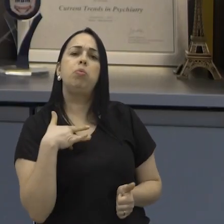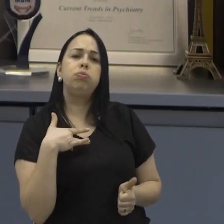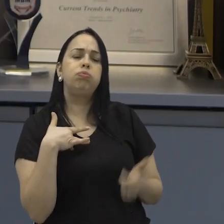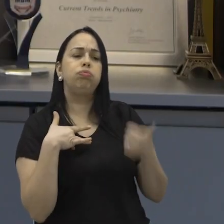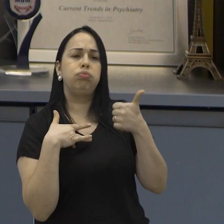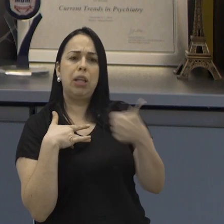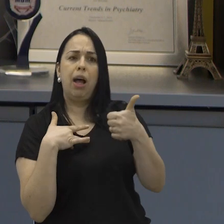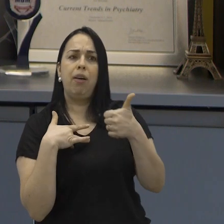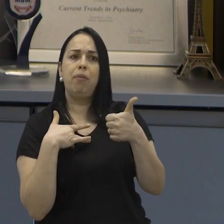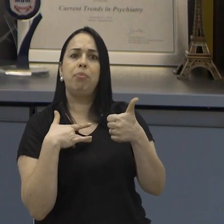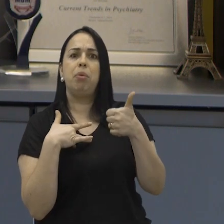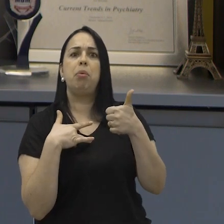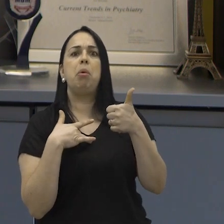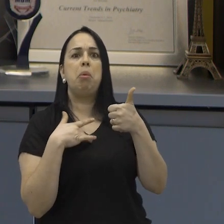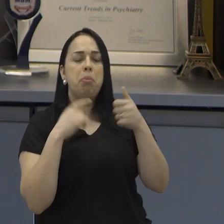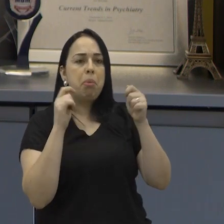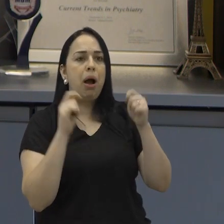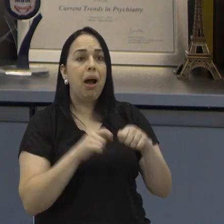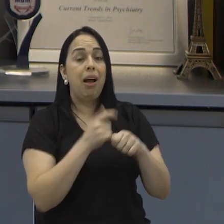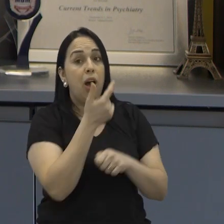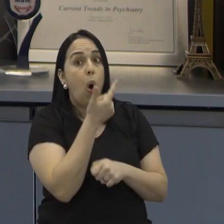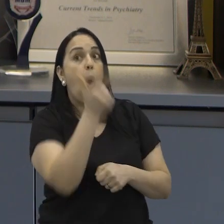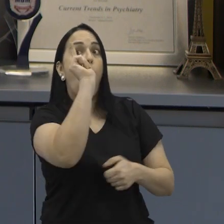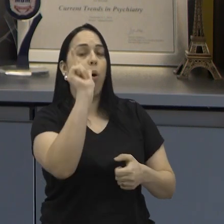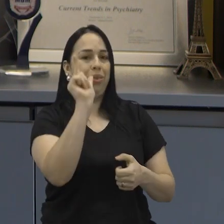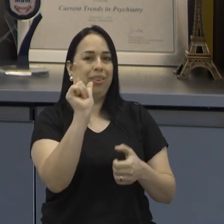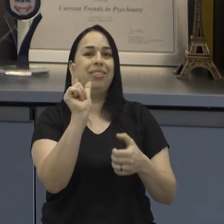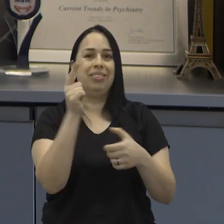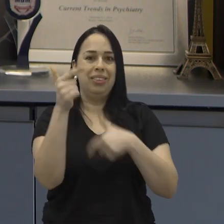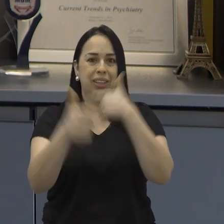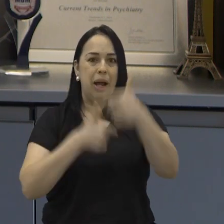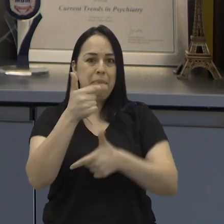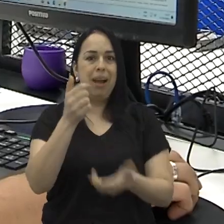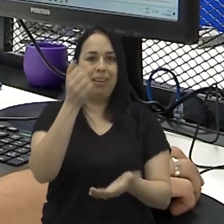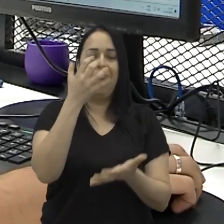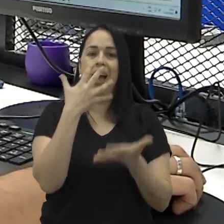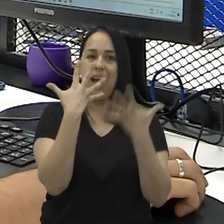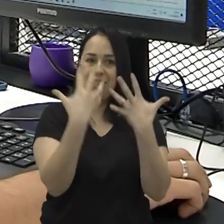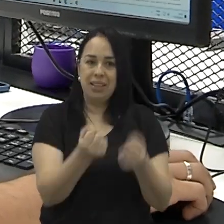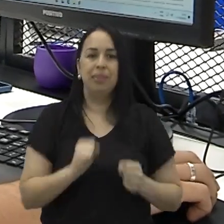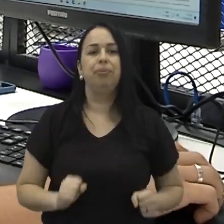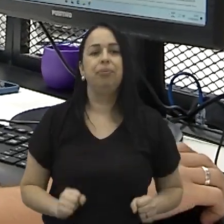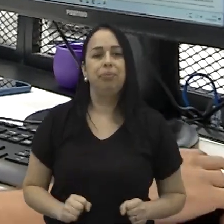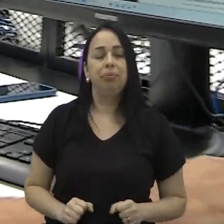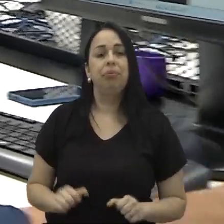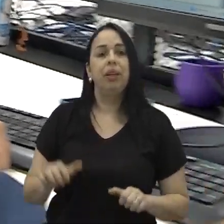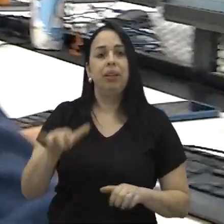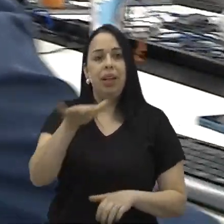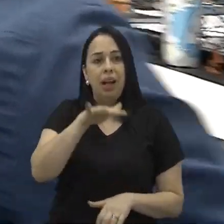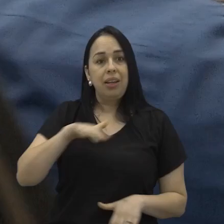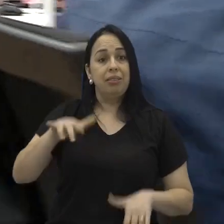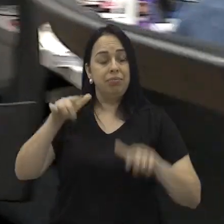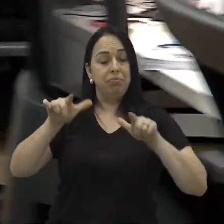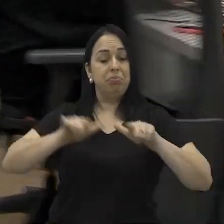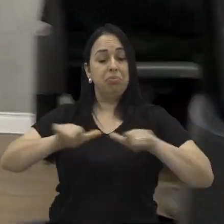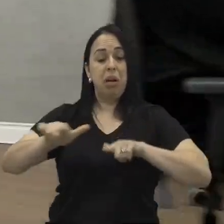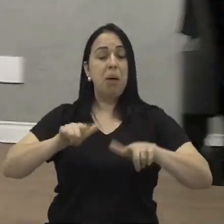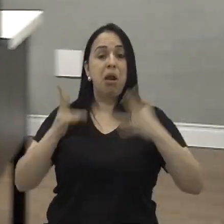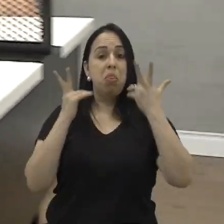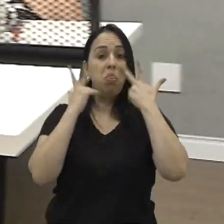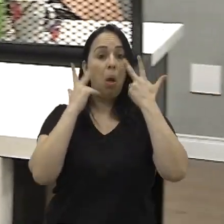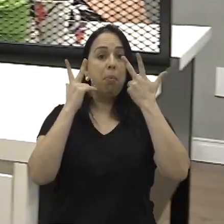saúde dele ele está apto também para ser demitido. E mesmo em ambientes de trabalho que